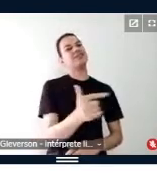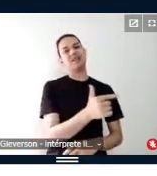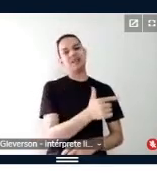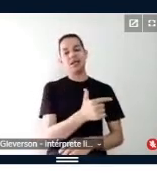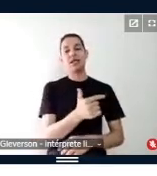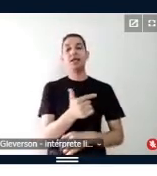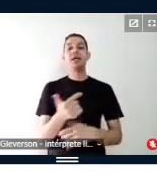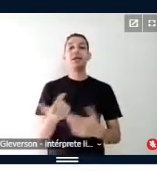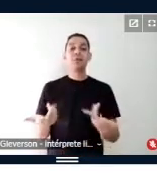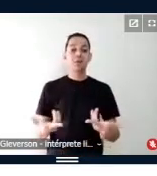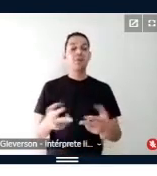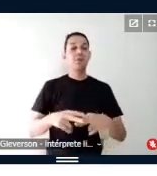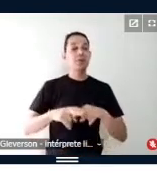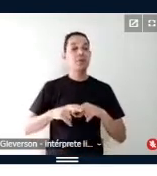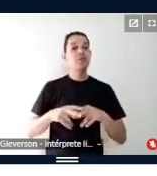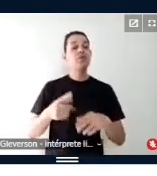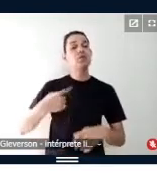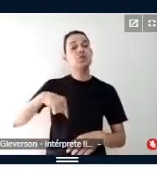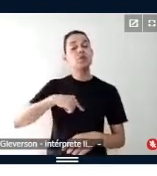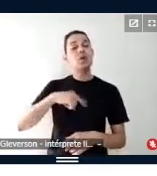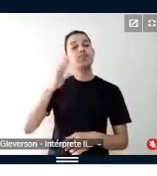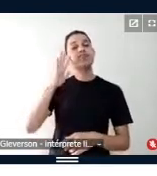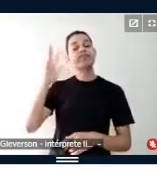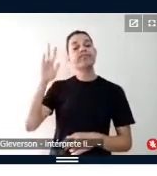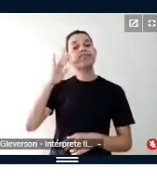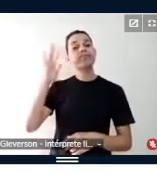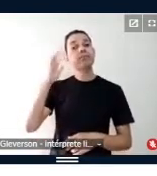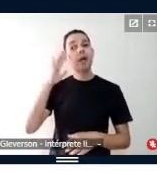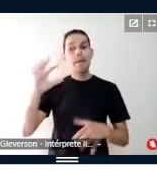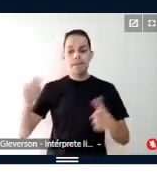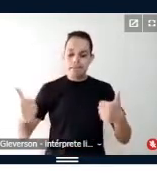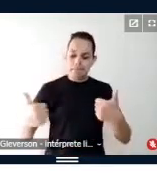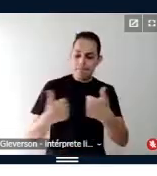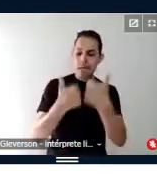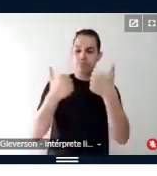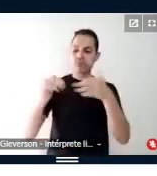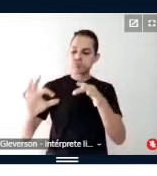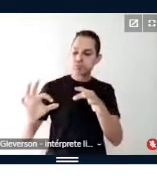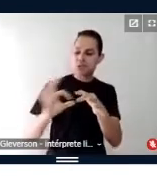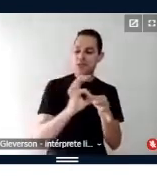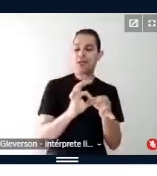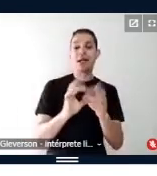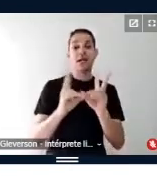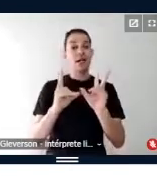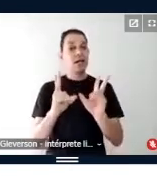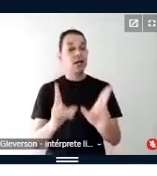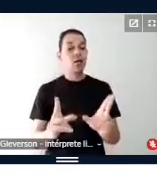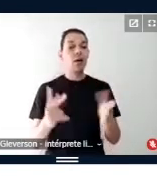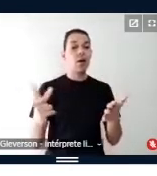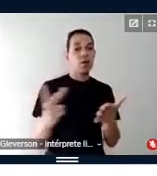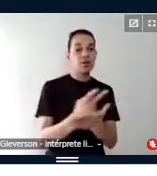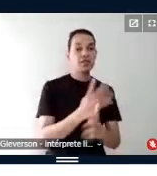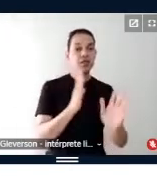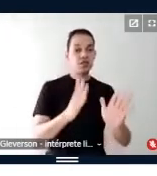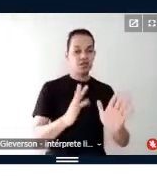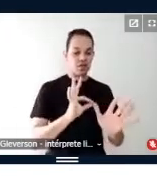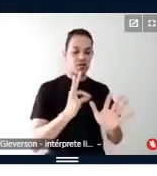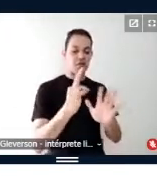como uma possibilidade aqui o estabelecimento de parcerias realmente, tal como foi feito com a Febra Pius,